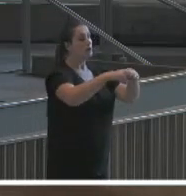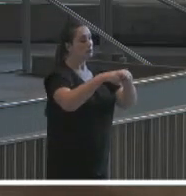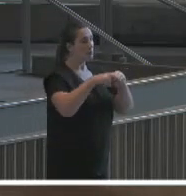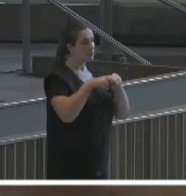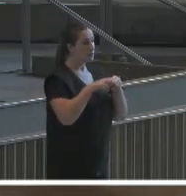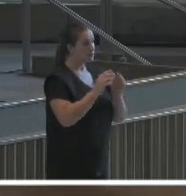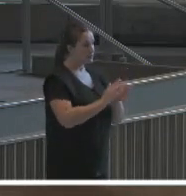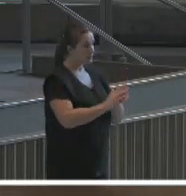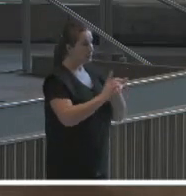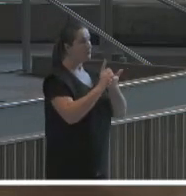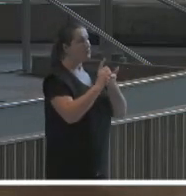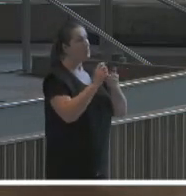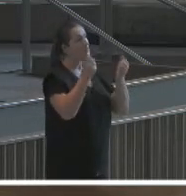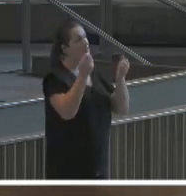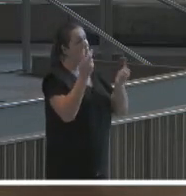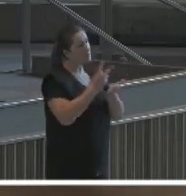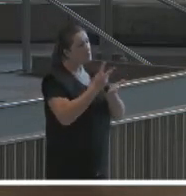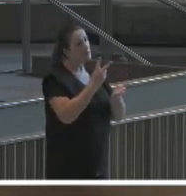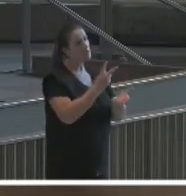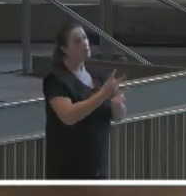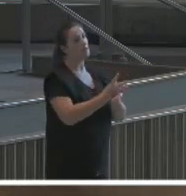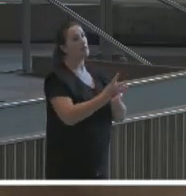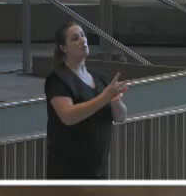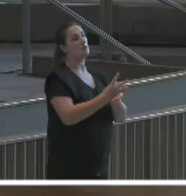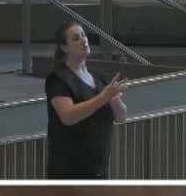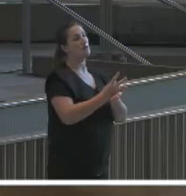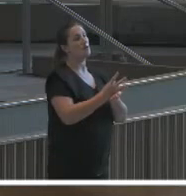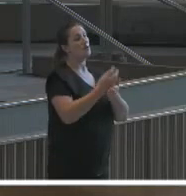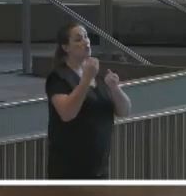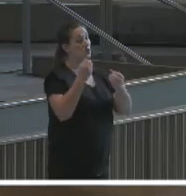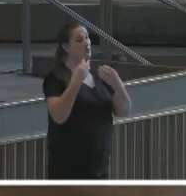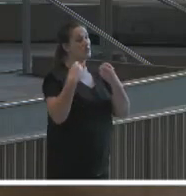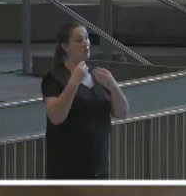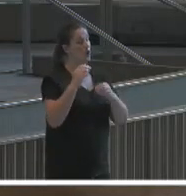vai nos ensinar para a gente tomar cuidado com o segundo olhar.